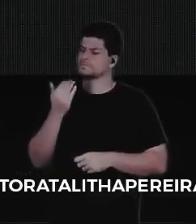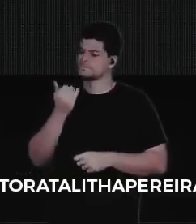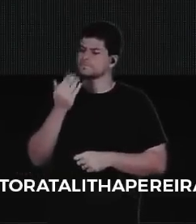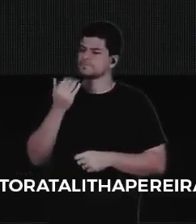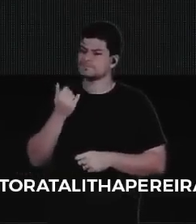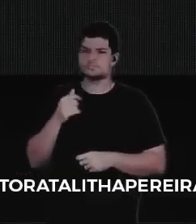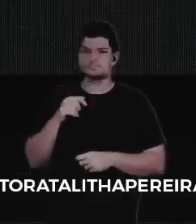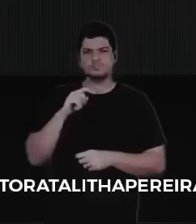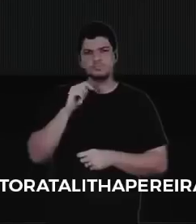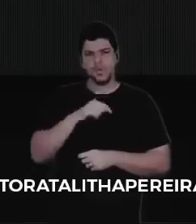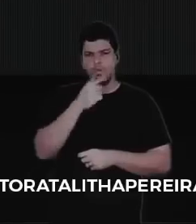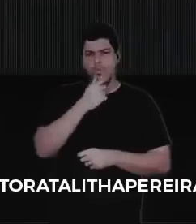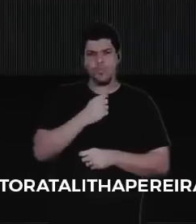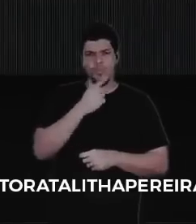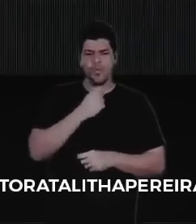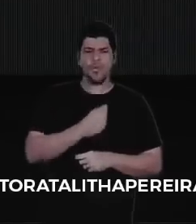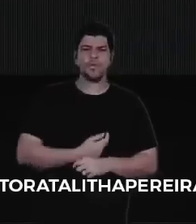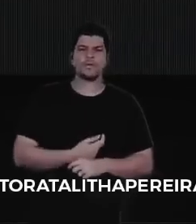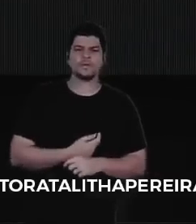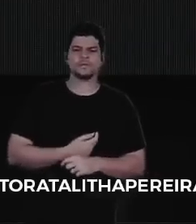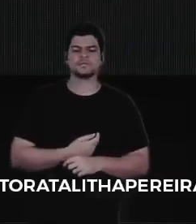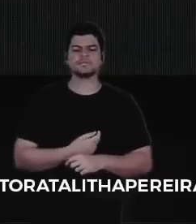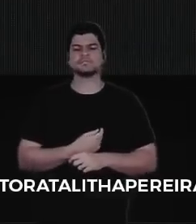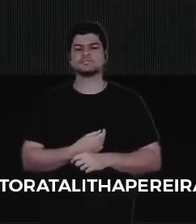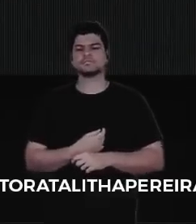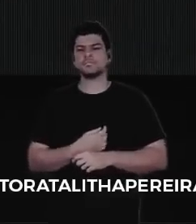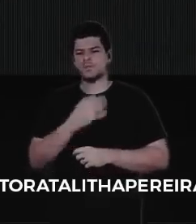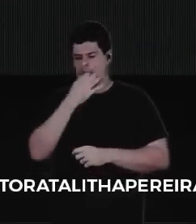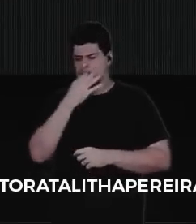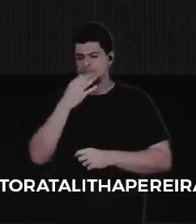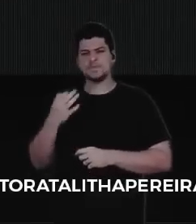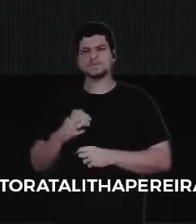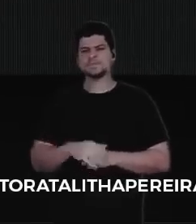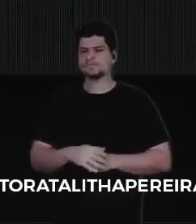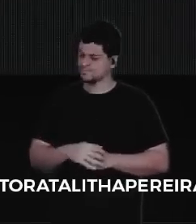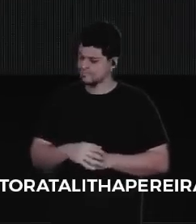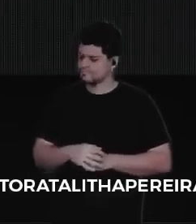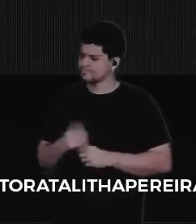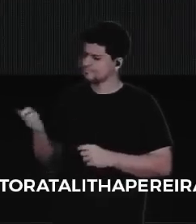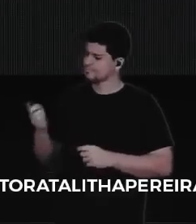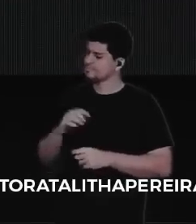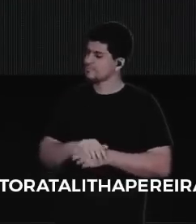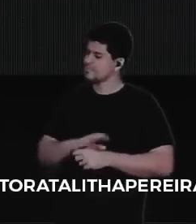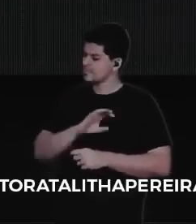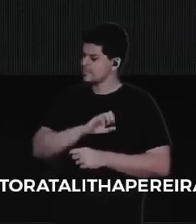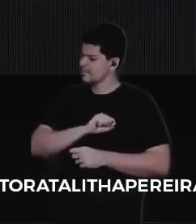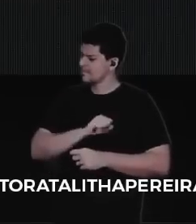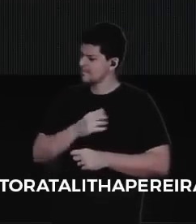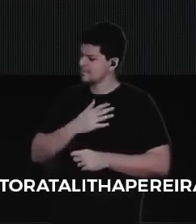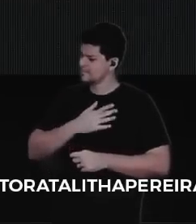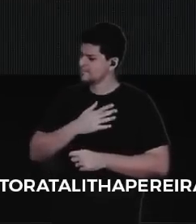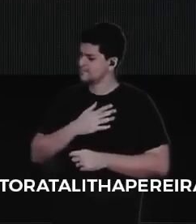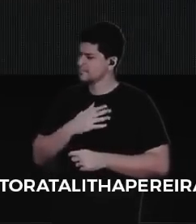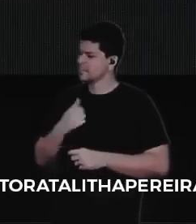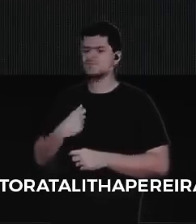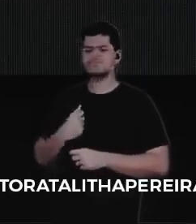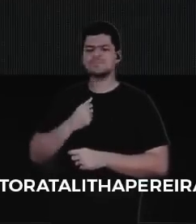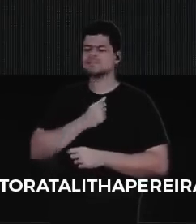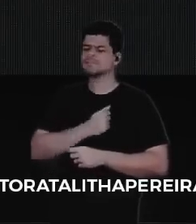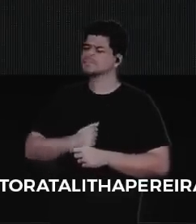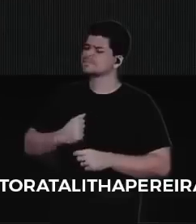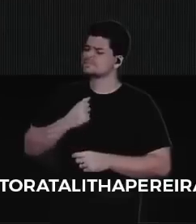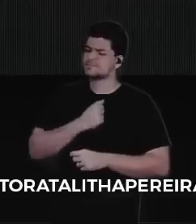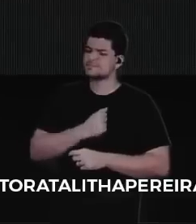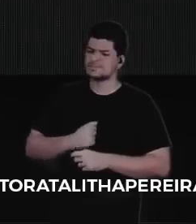e Richard fez uma colocação, disse assim: amor, como eu tenho